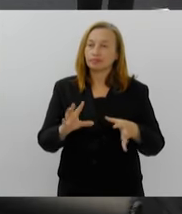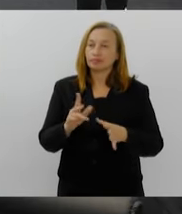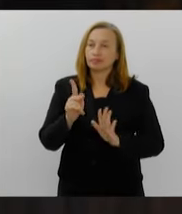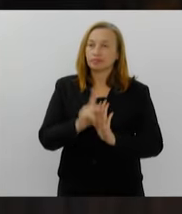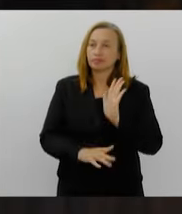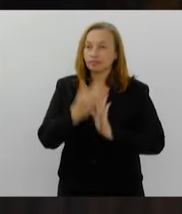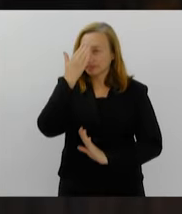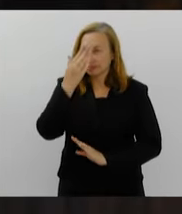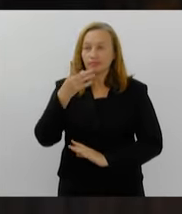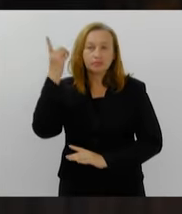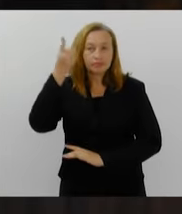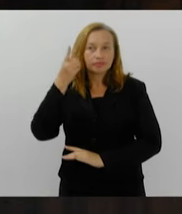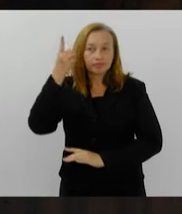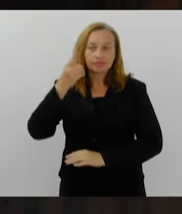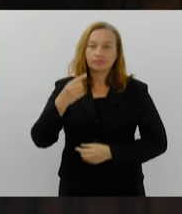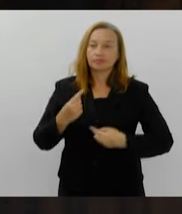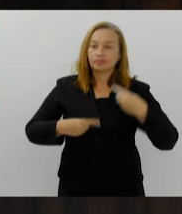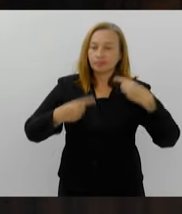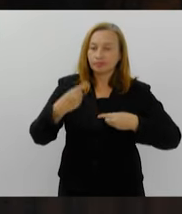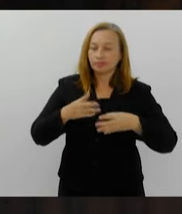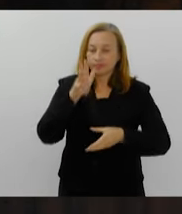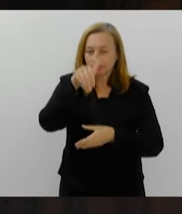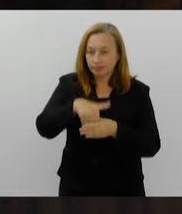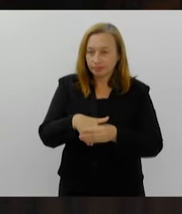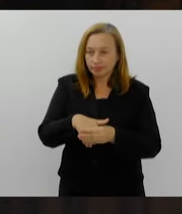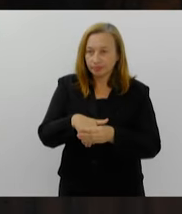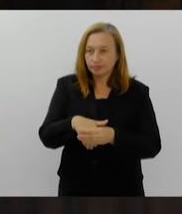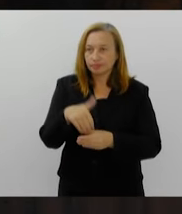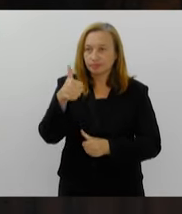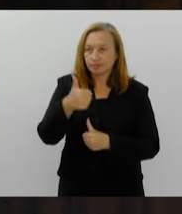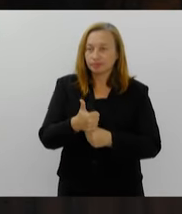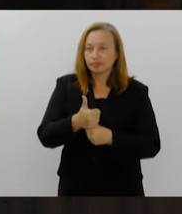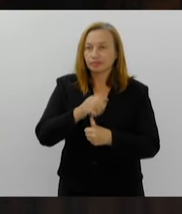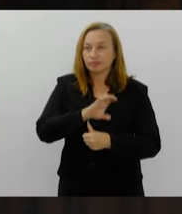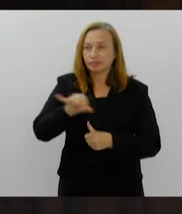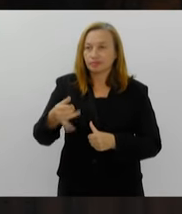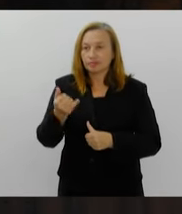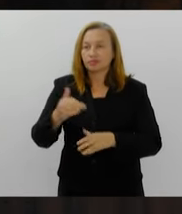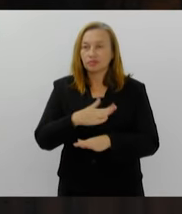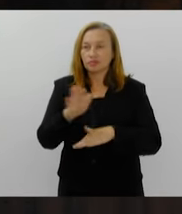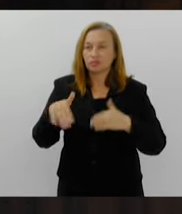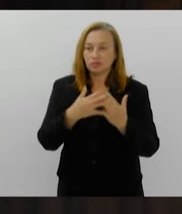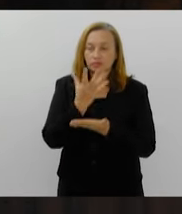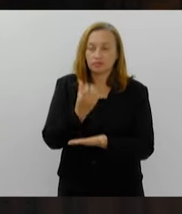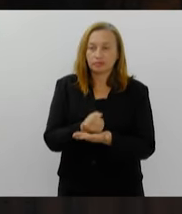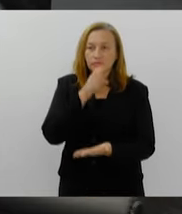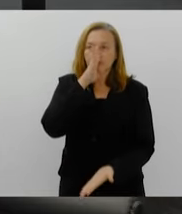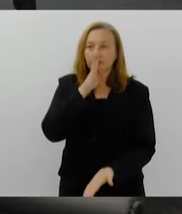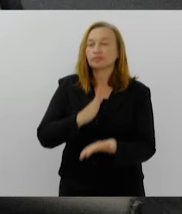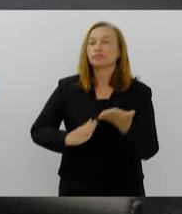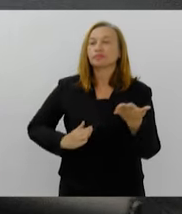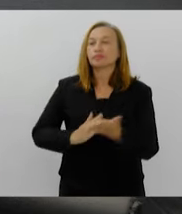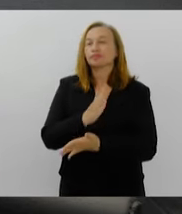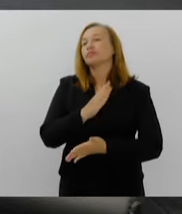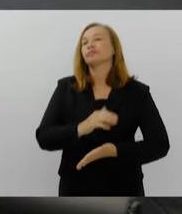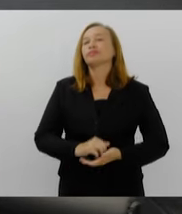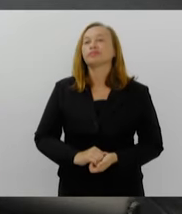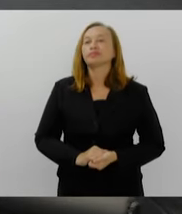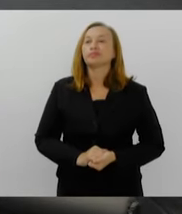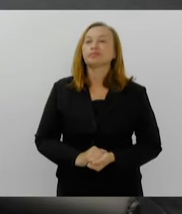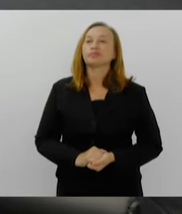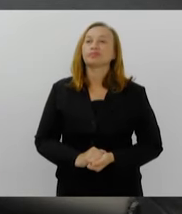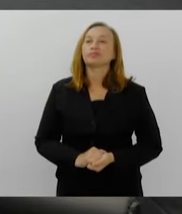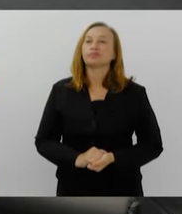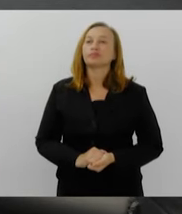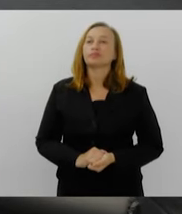deputada. Com os pareceres emitidos em votação substitutivo da CCJ. Senhores que aprovam, permaneçam como estão.